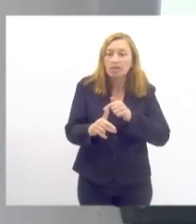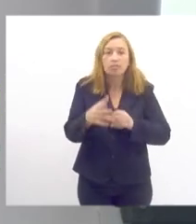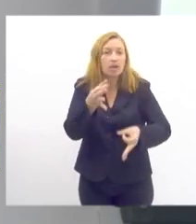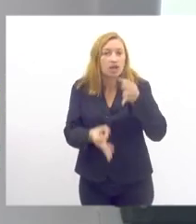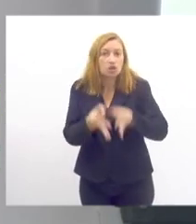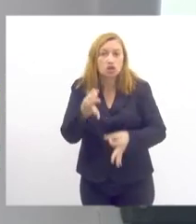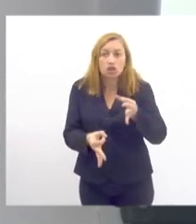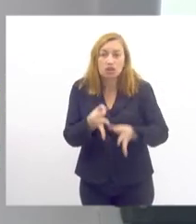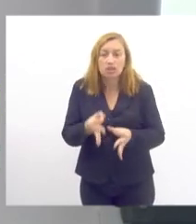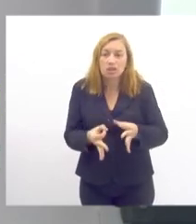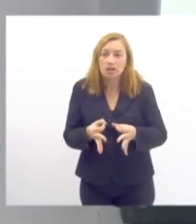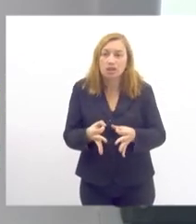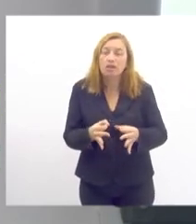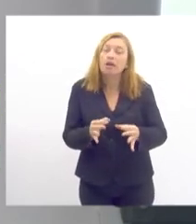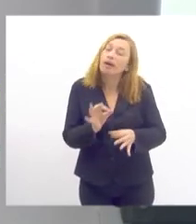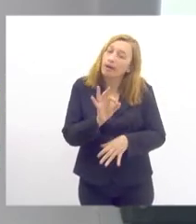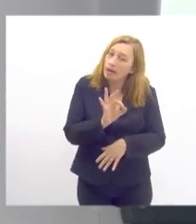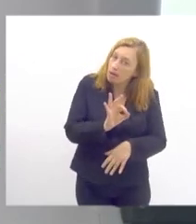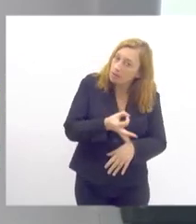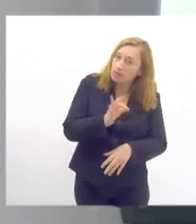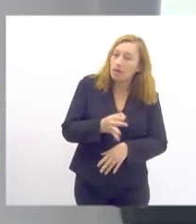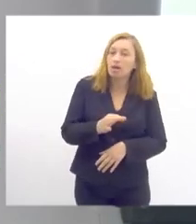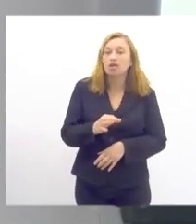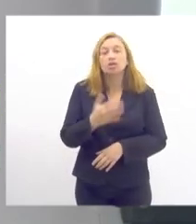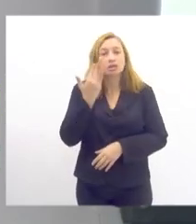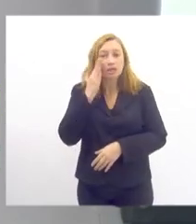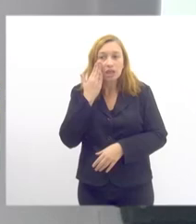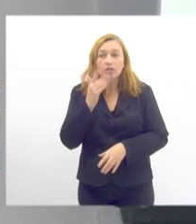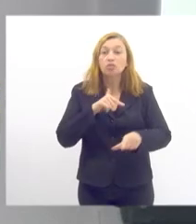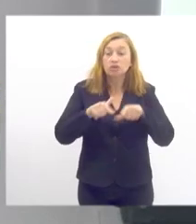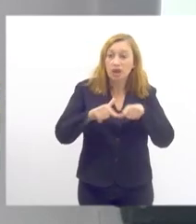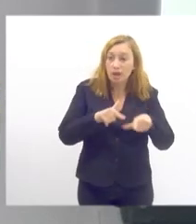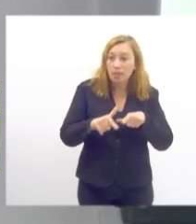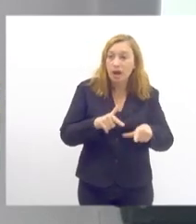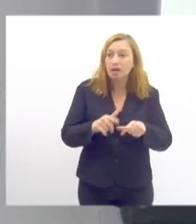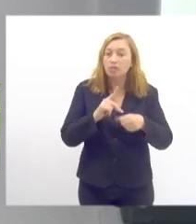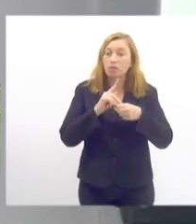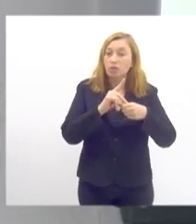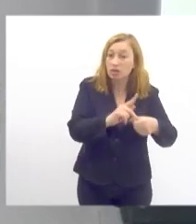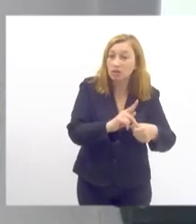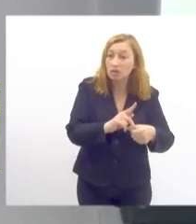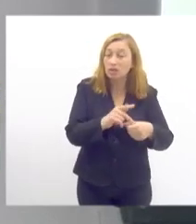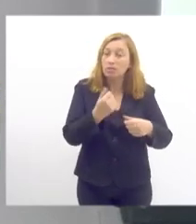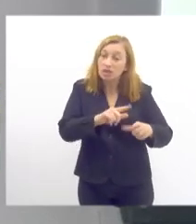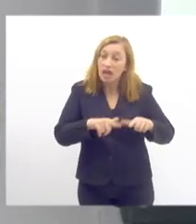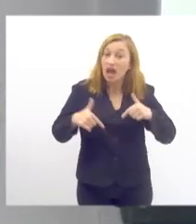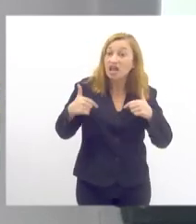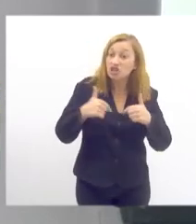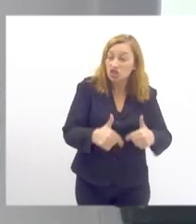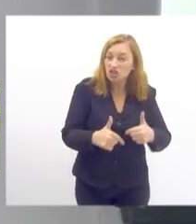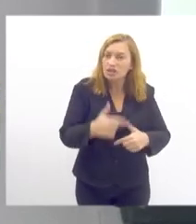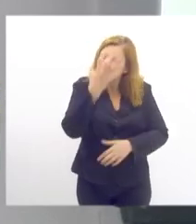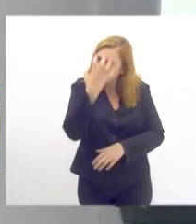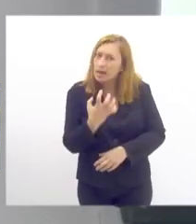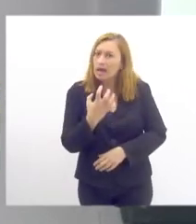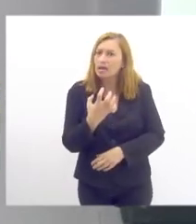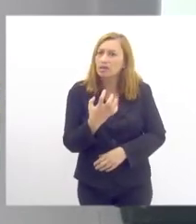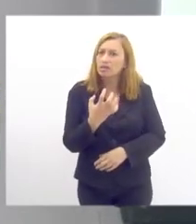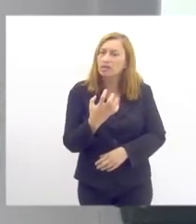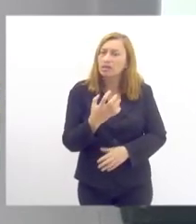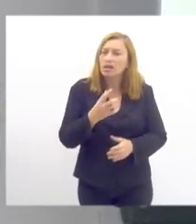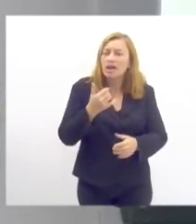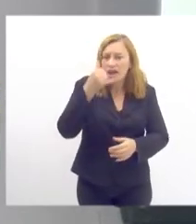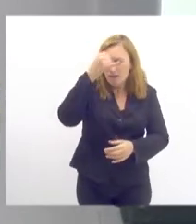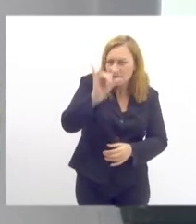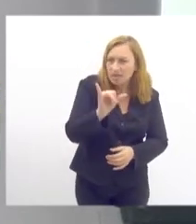Justiça. É claro que a gente entende o trabalho da Procuradoria, que tem que agir de uma forma mais célere para tentar